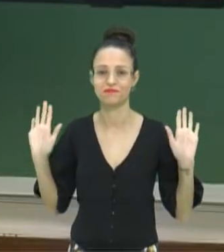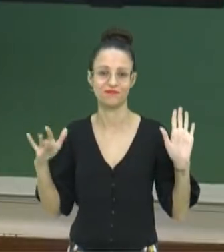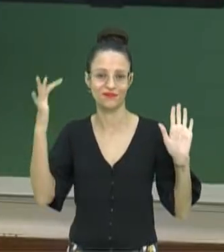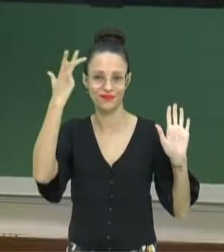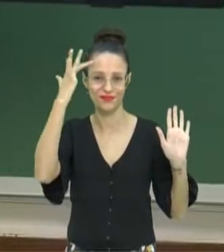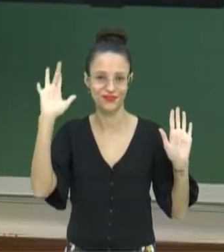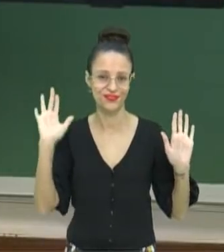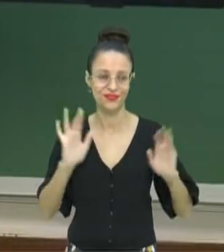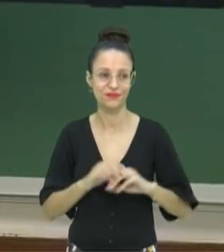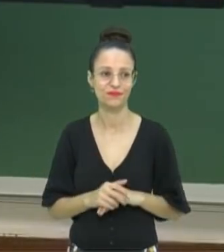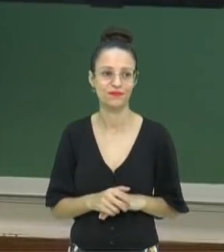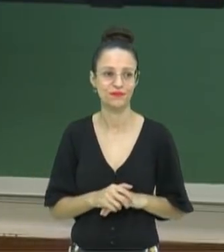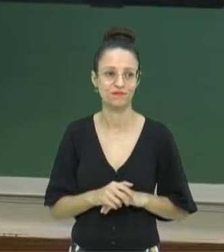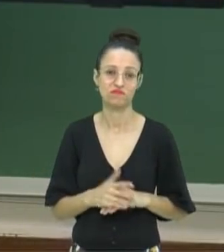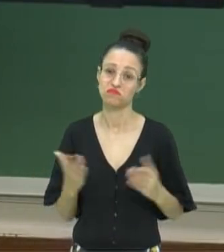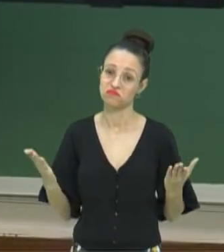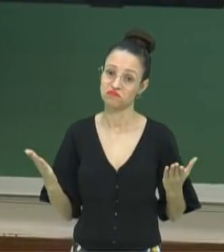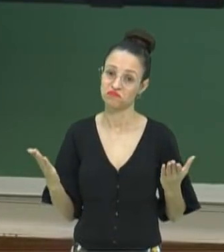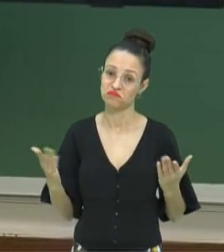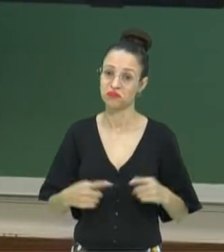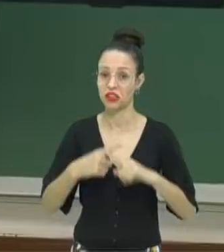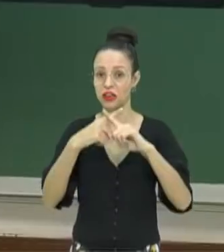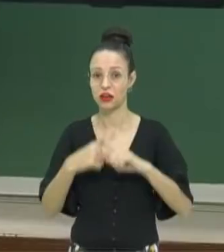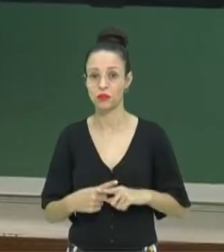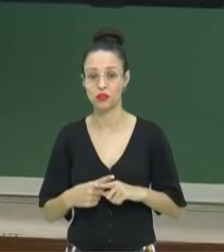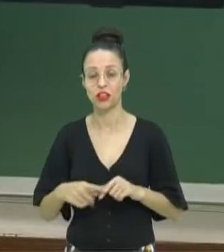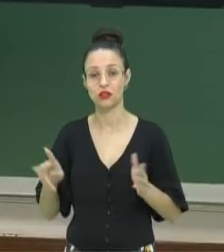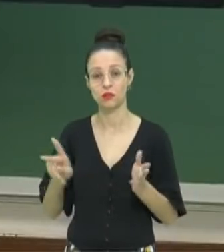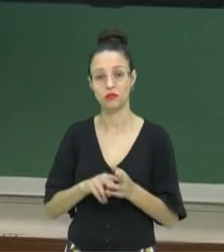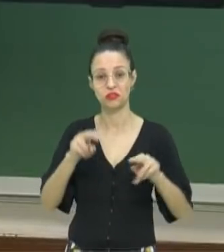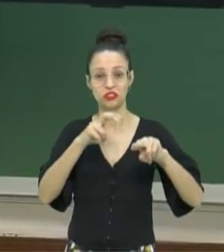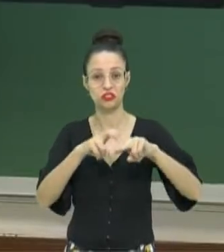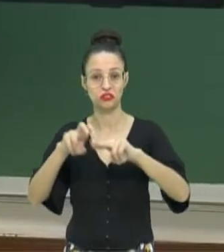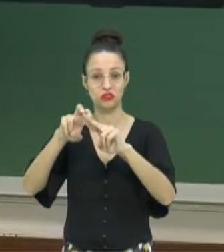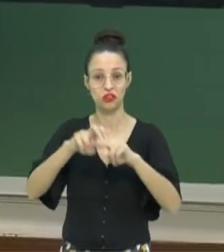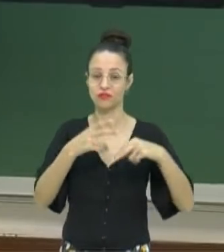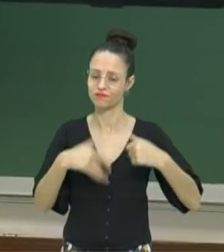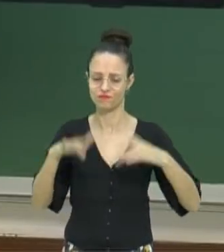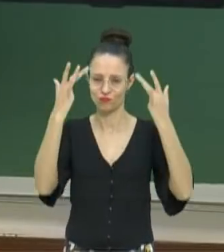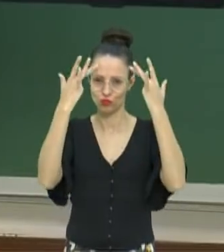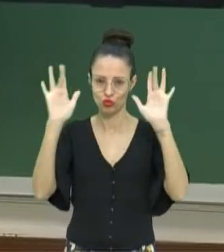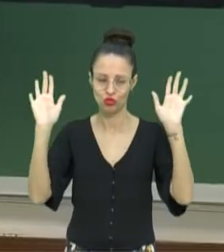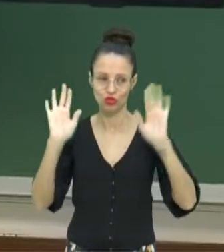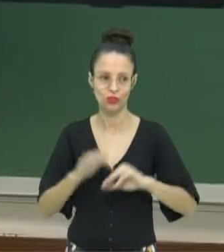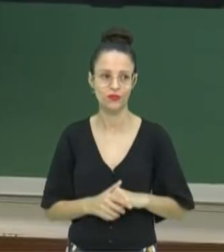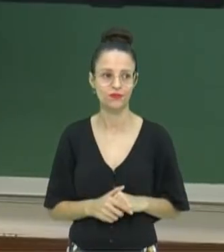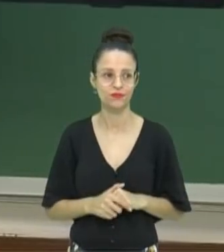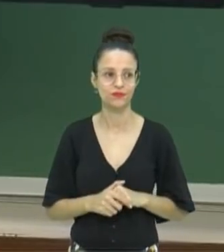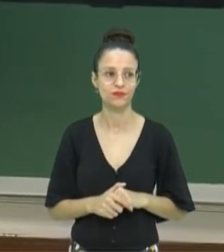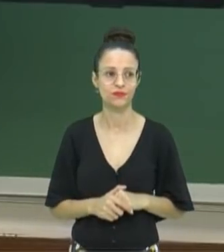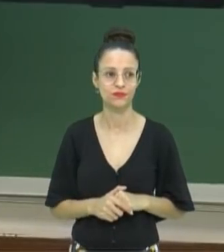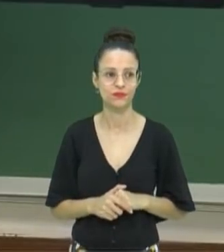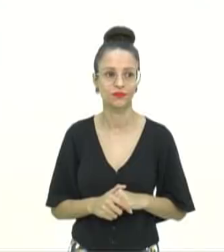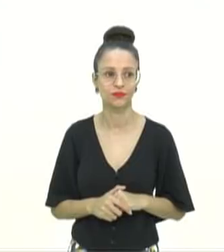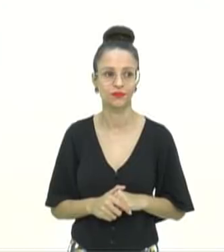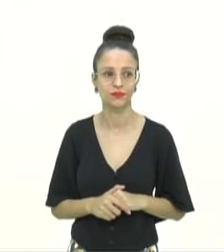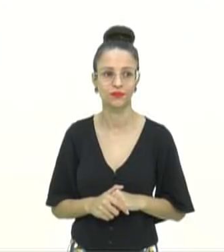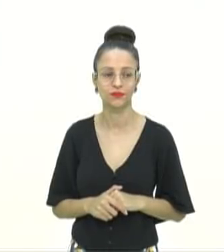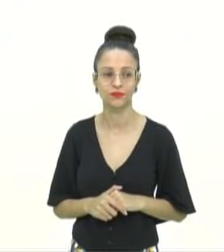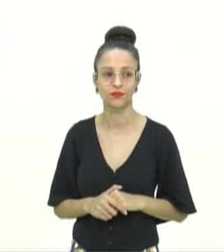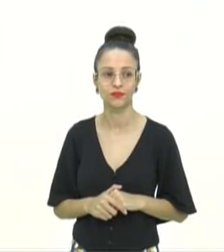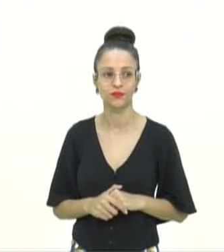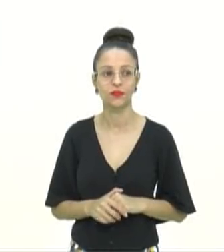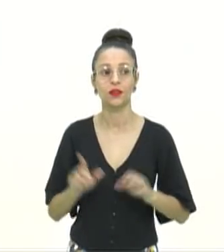faço ideia. Né? Vai que é um campeonato de surf? Não sei. Estamos especulando aqui.